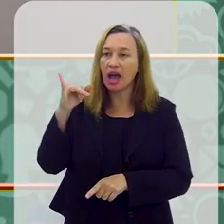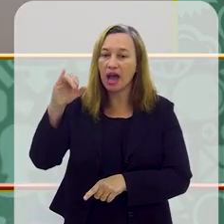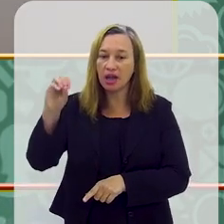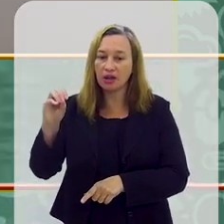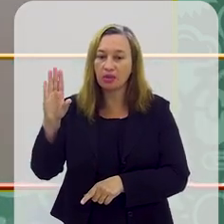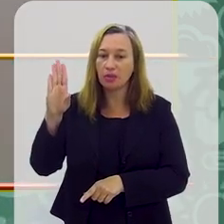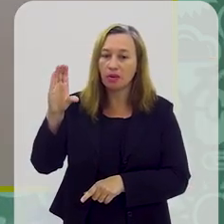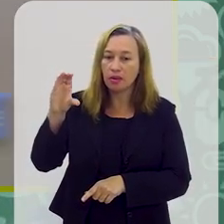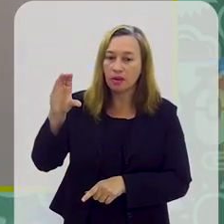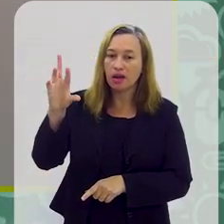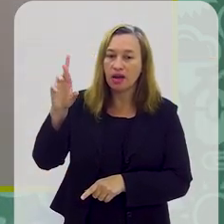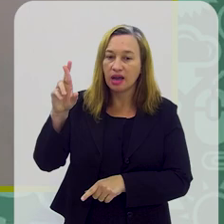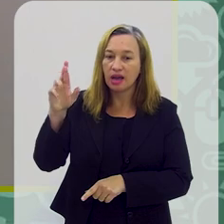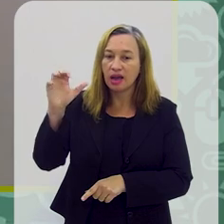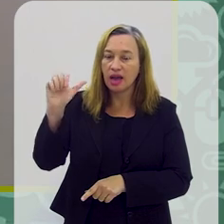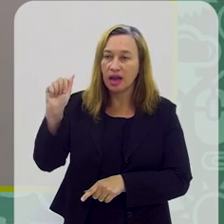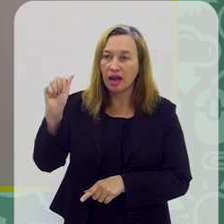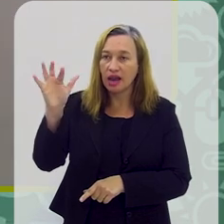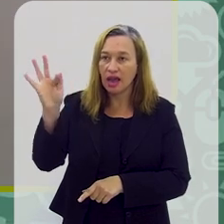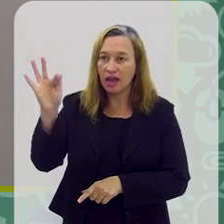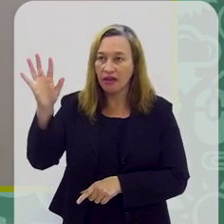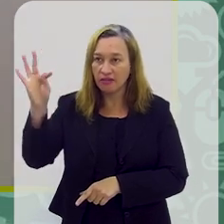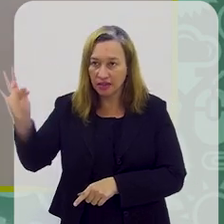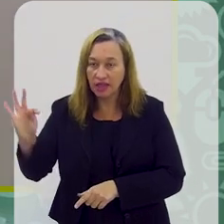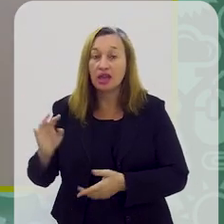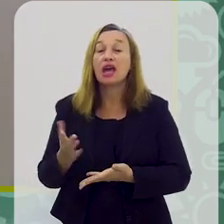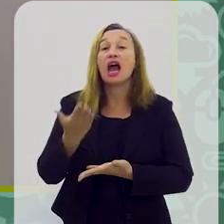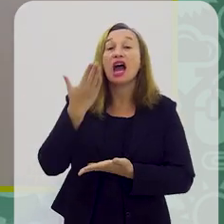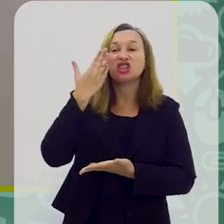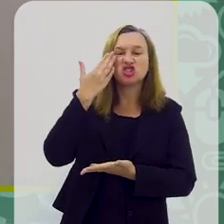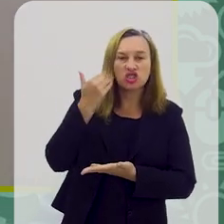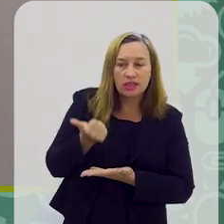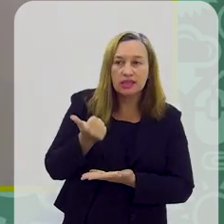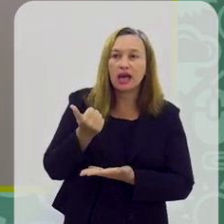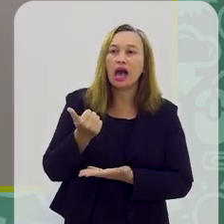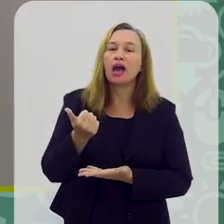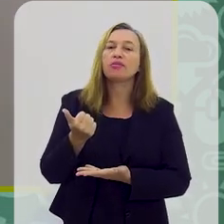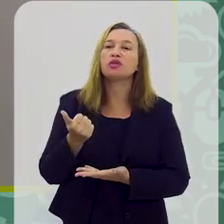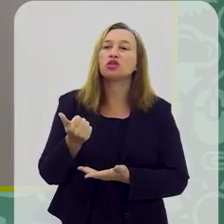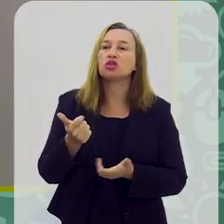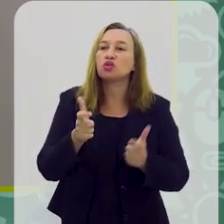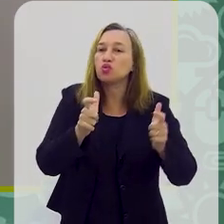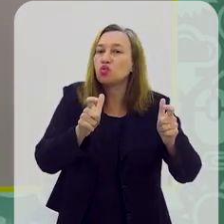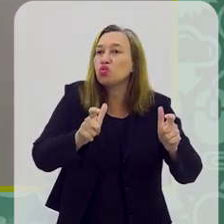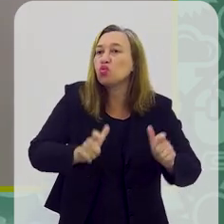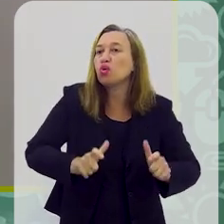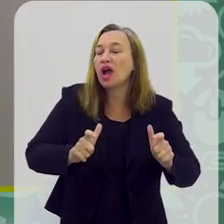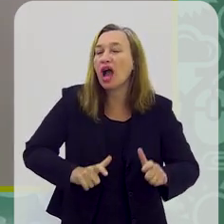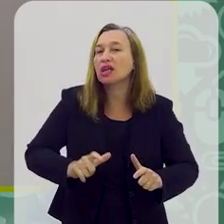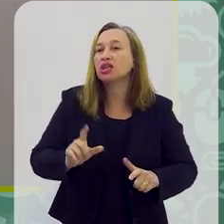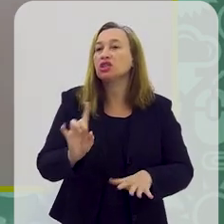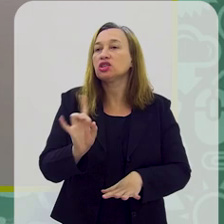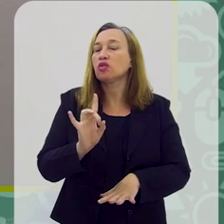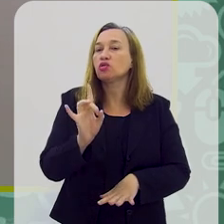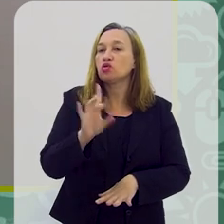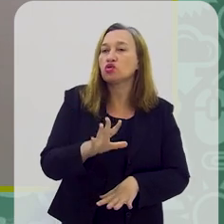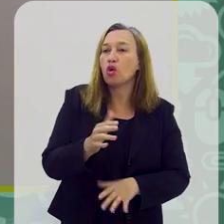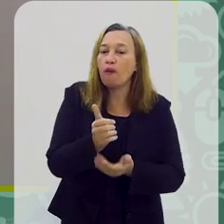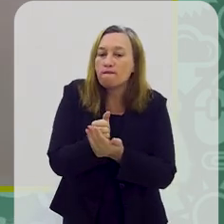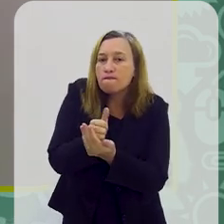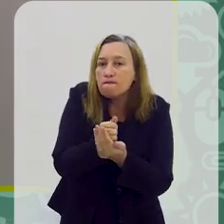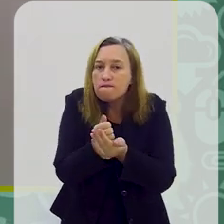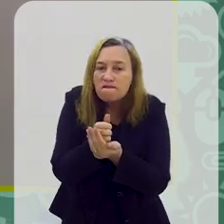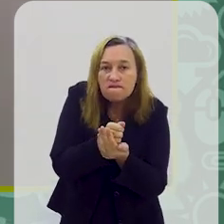A gente sabe isso através de monitoramento, através de pesquisa, que os ambientes, né, não só no,